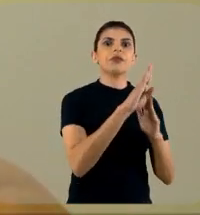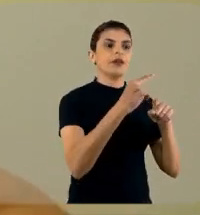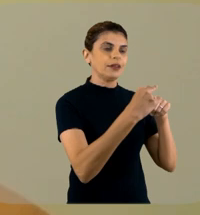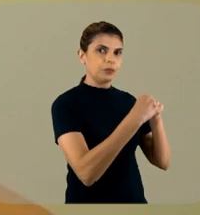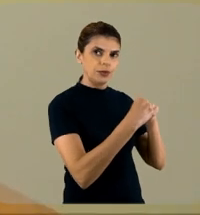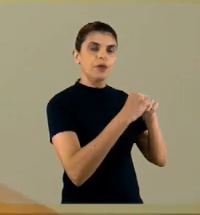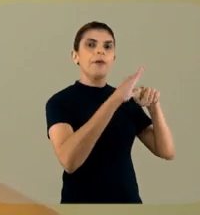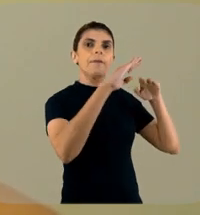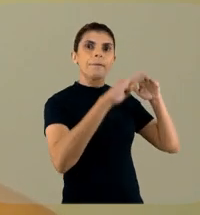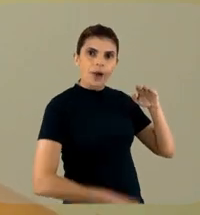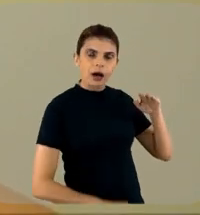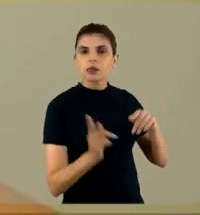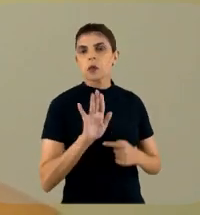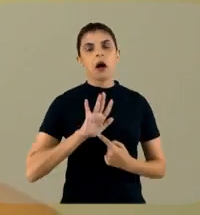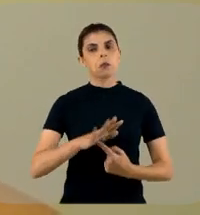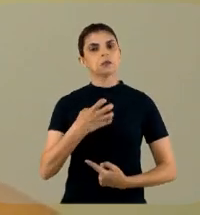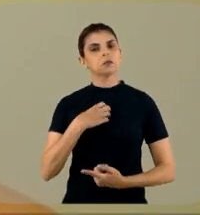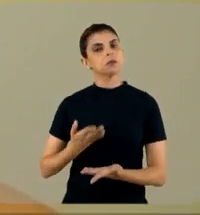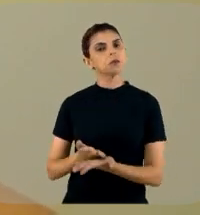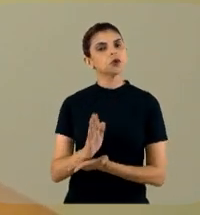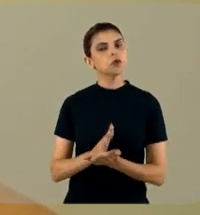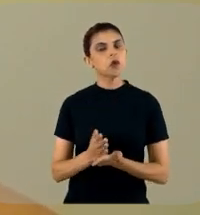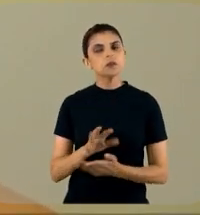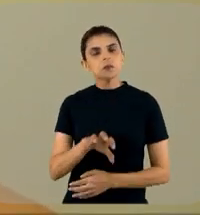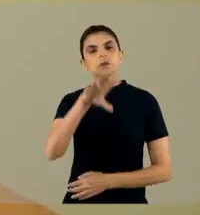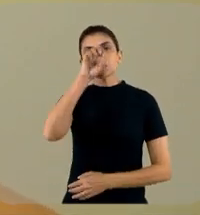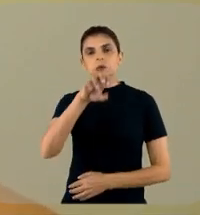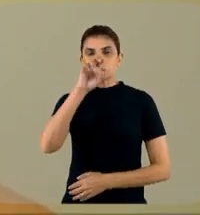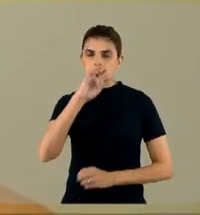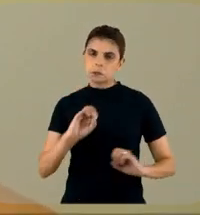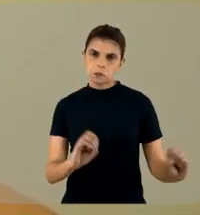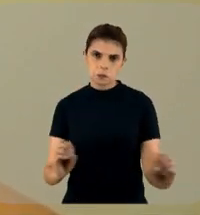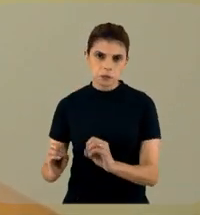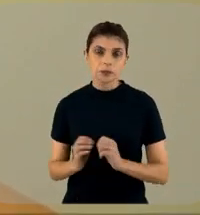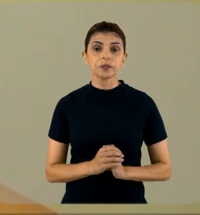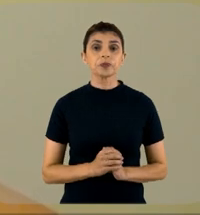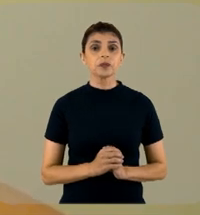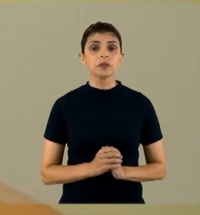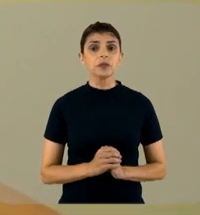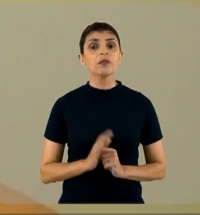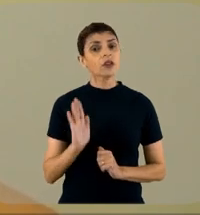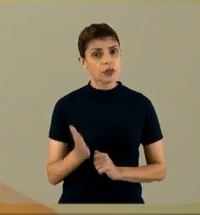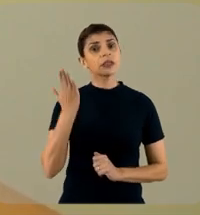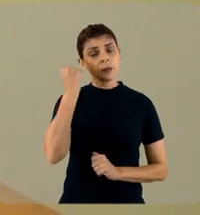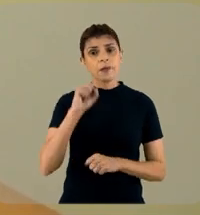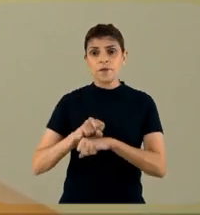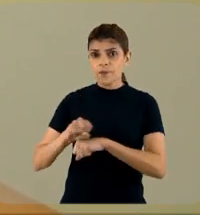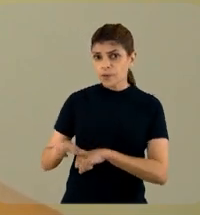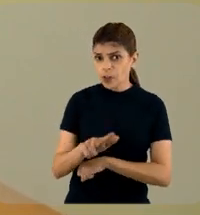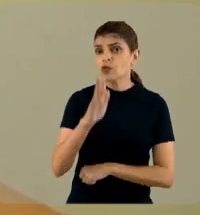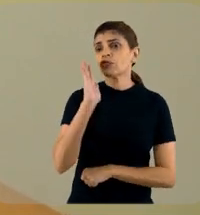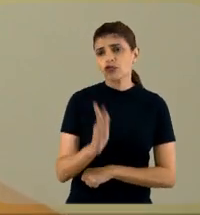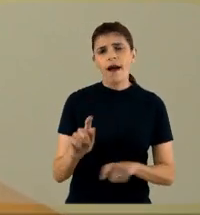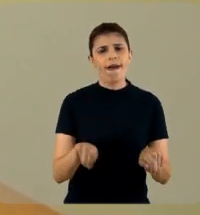de saturação tão baixos mas não apresentarem desconfortos significativos no na respiração apesar disso tudo o